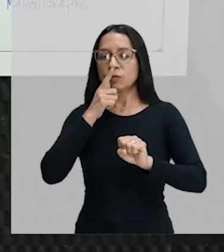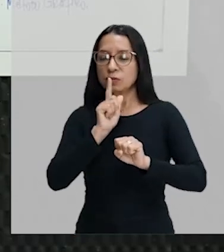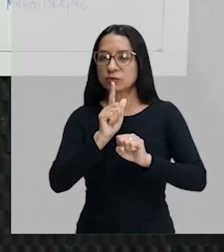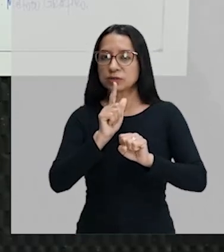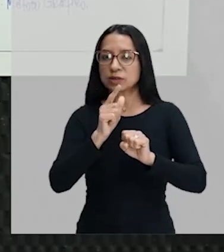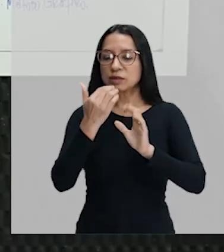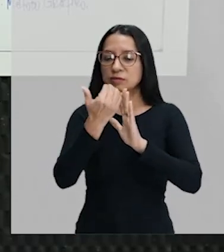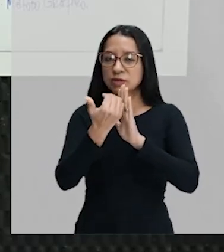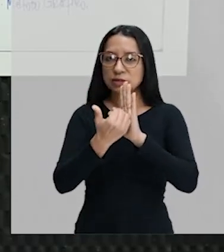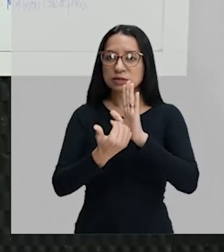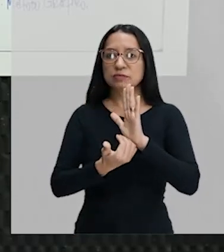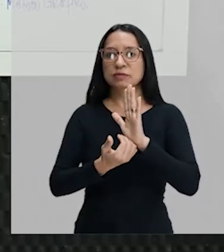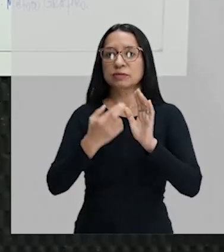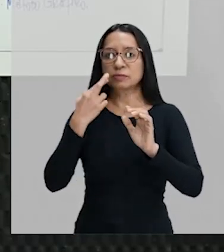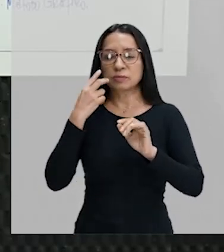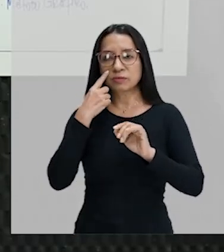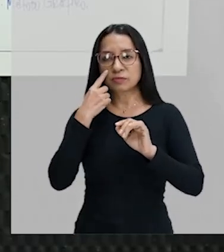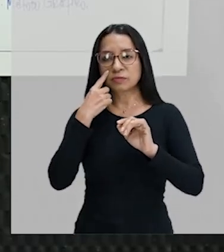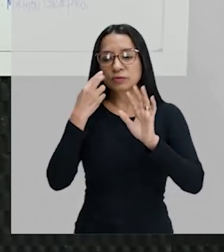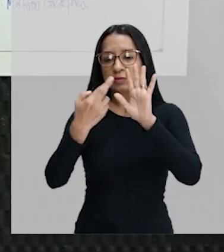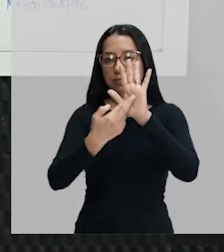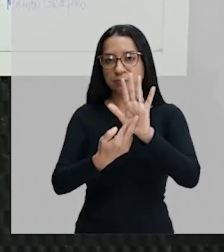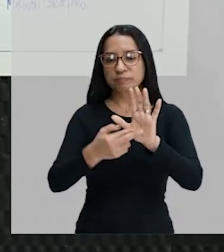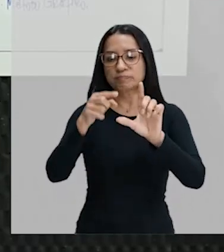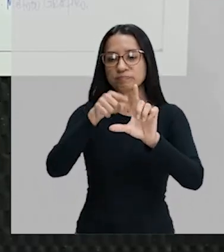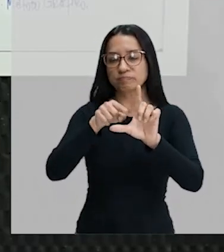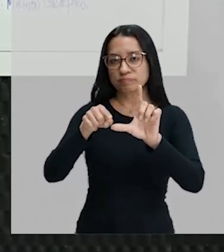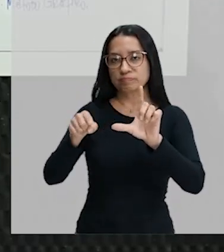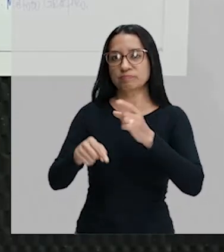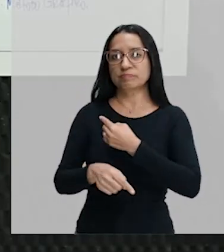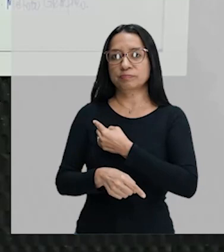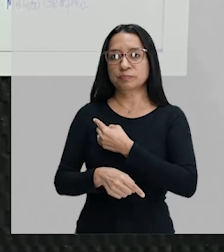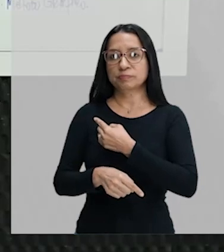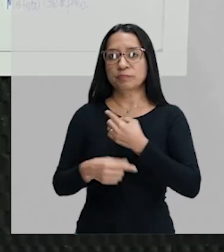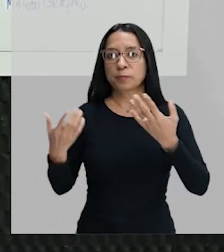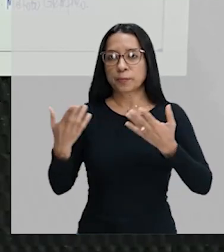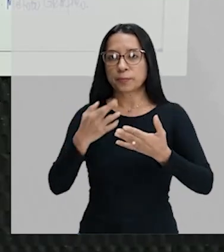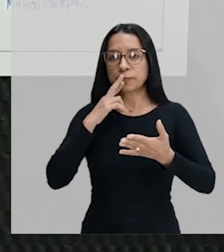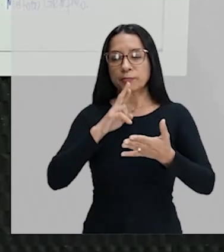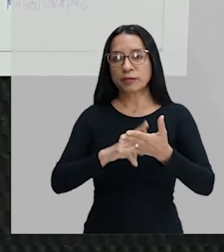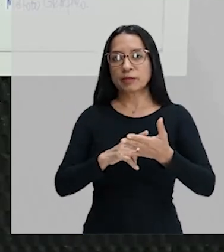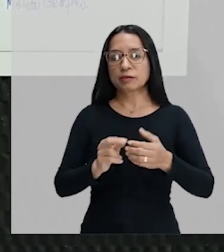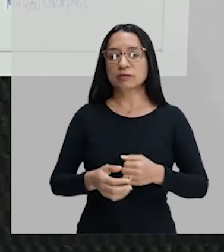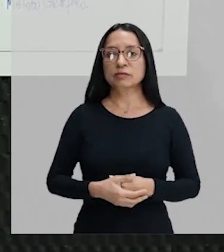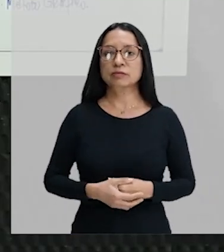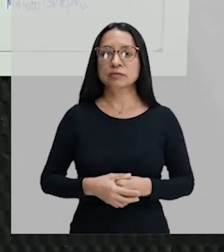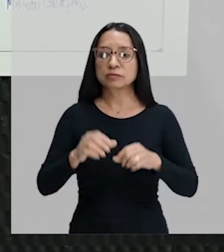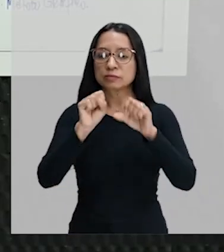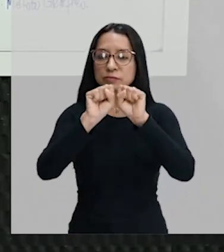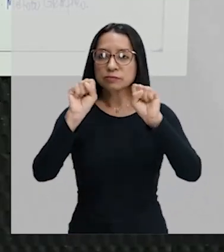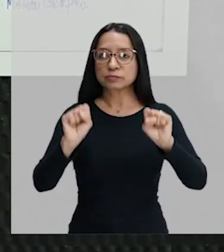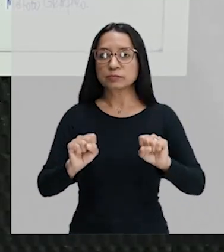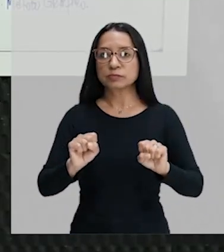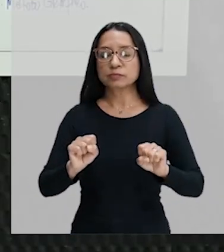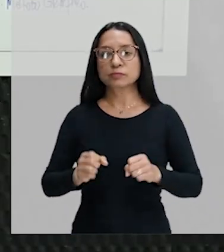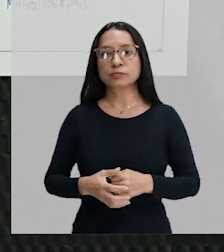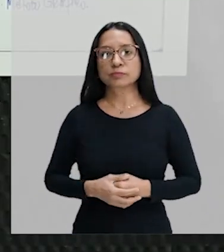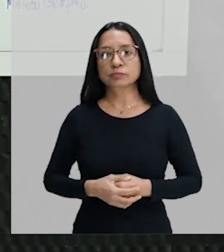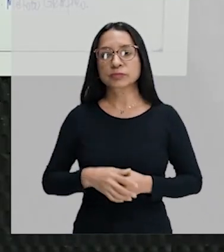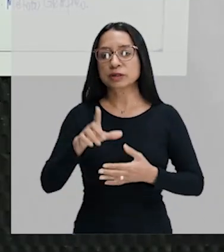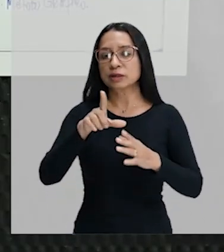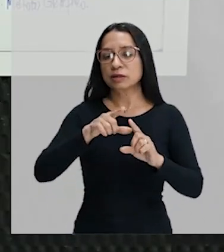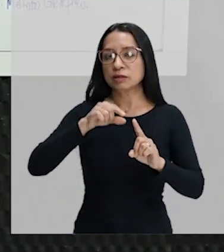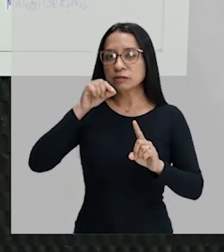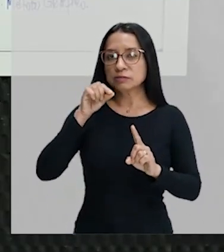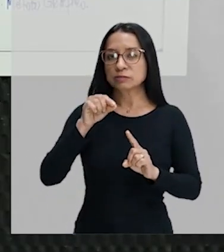sistema olhando a representação gráfica dele, certo? Então, vamos resolver esse sistema aí. Vamos escolher